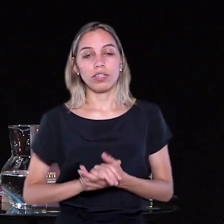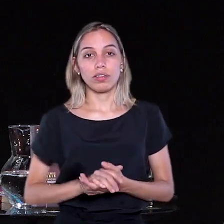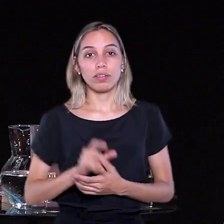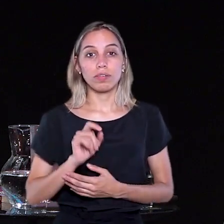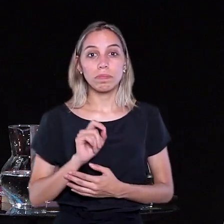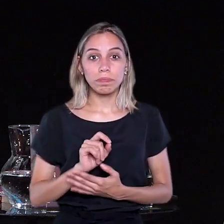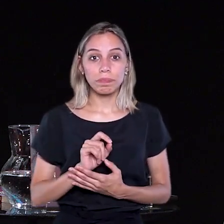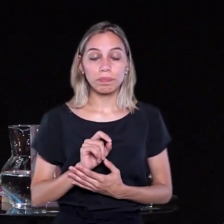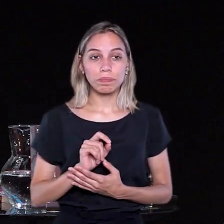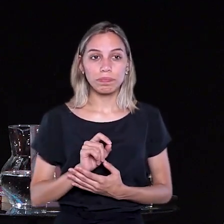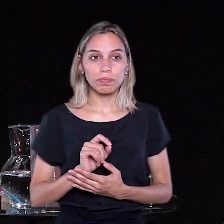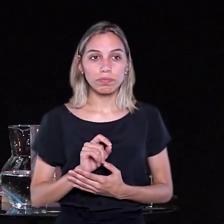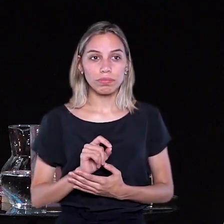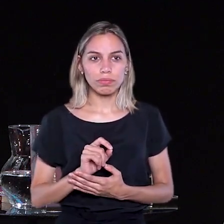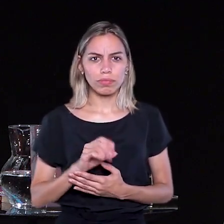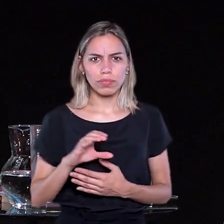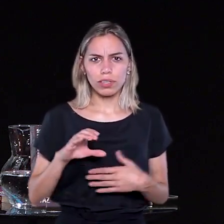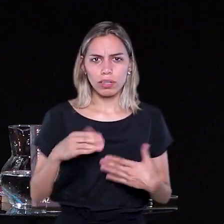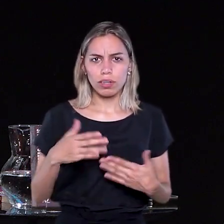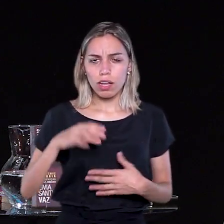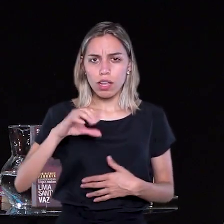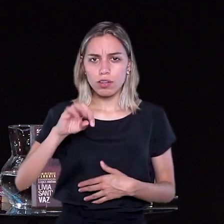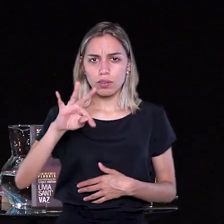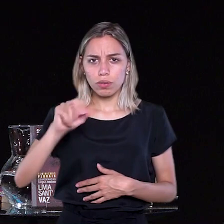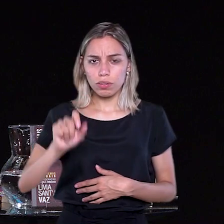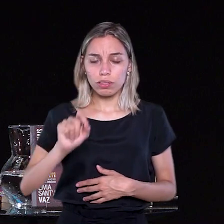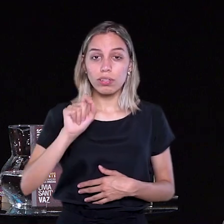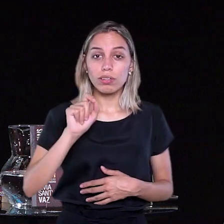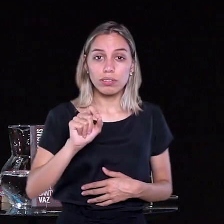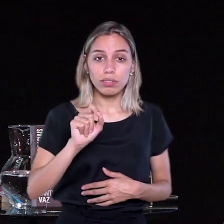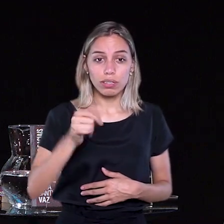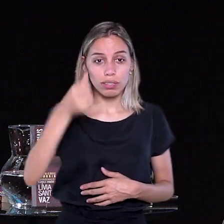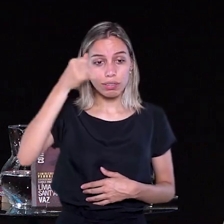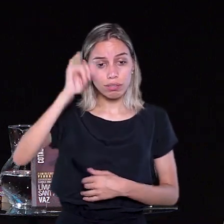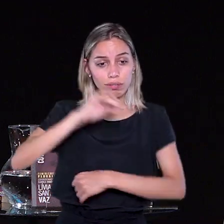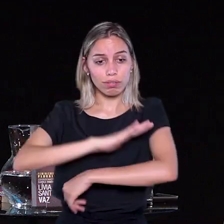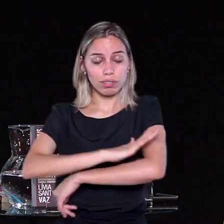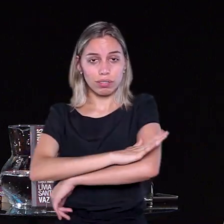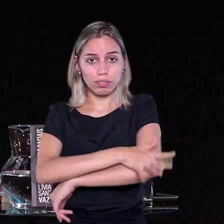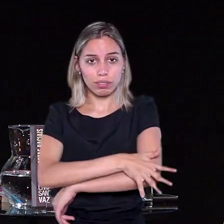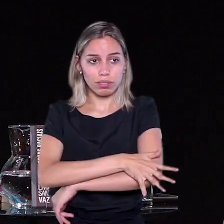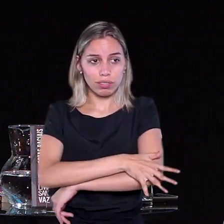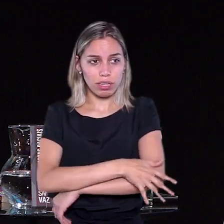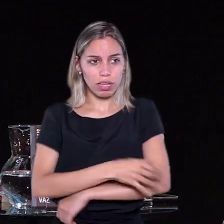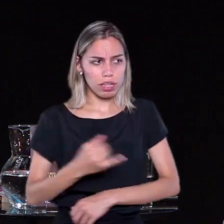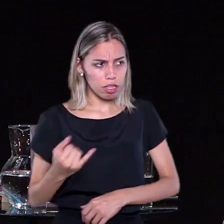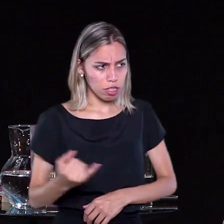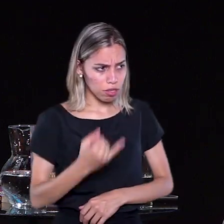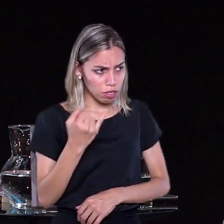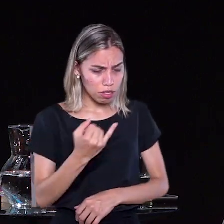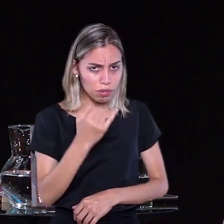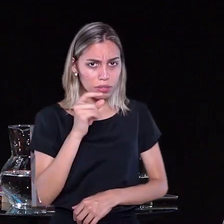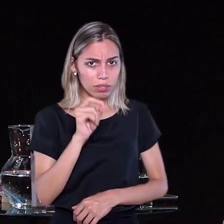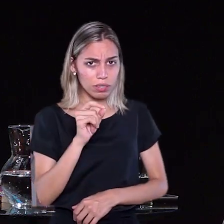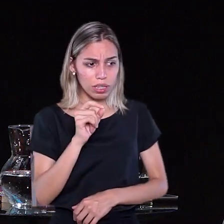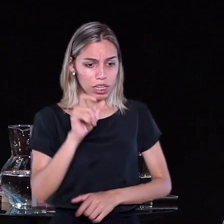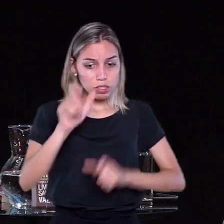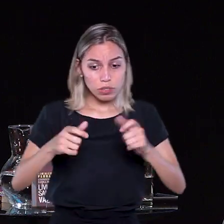fortunas. Então, as cotas são medidas de enfrentamento ao racismo. É preciso que a gente tenha isso muito evidente, né?